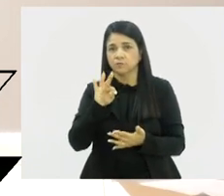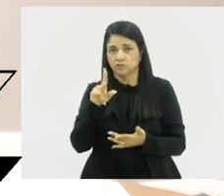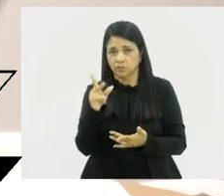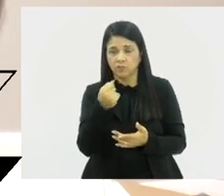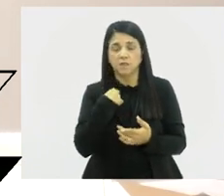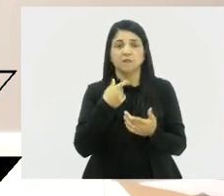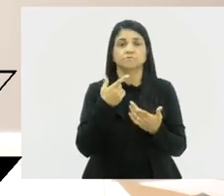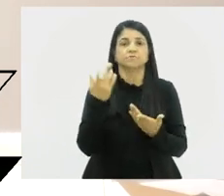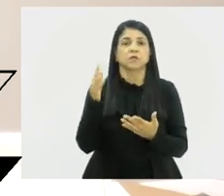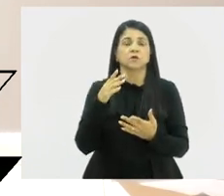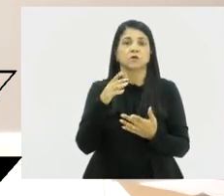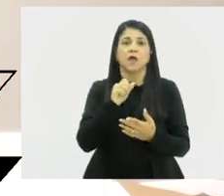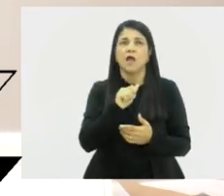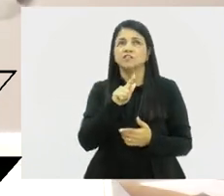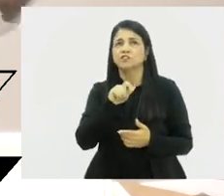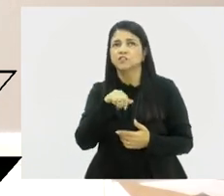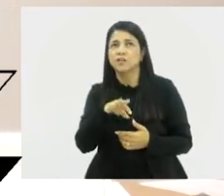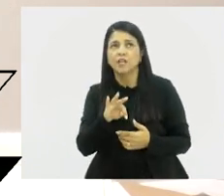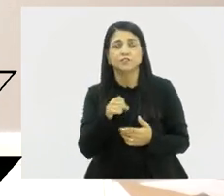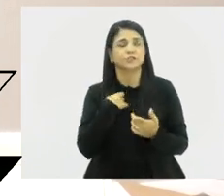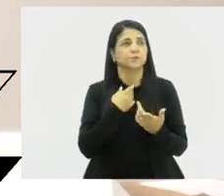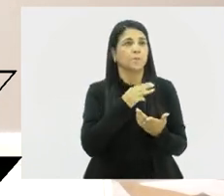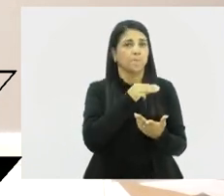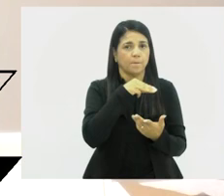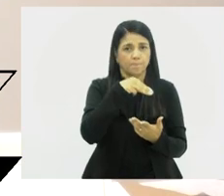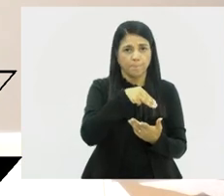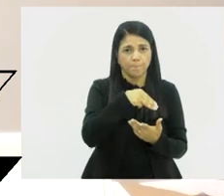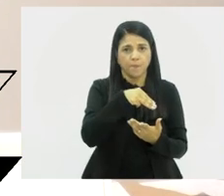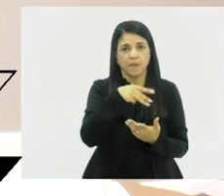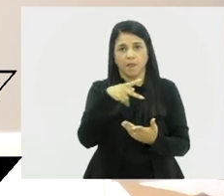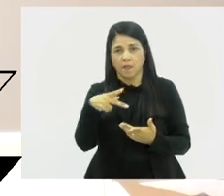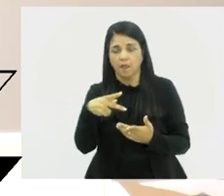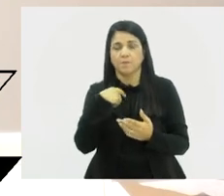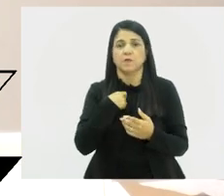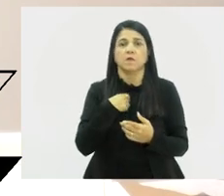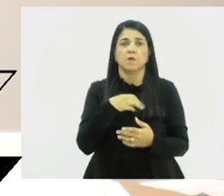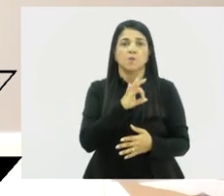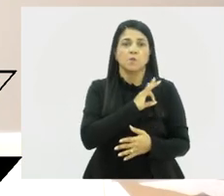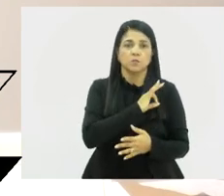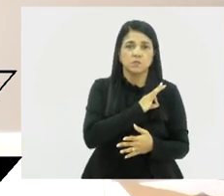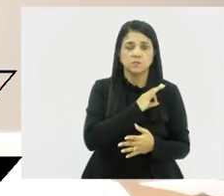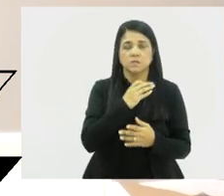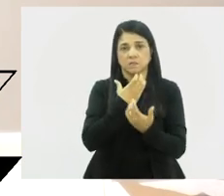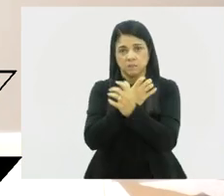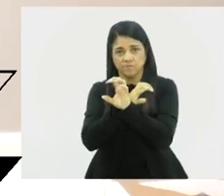da PM, bombeiros, polícia civil, guardas municipais, etc.